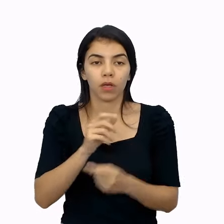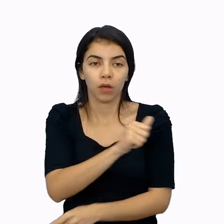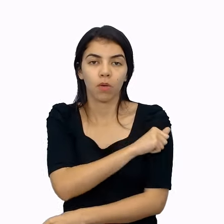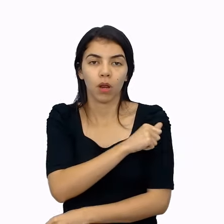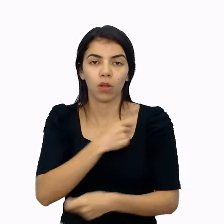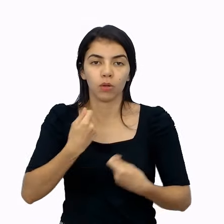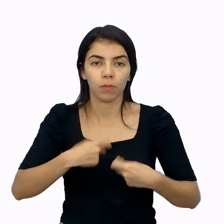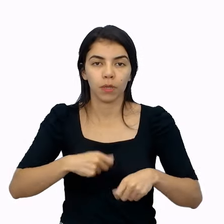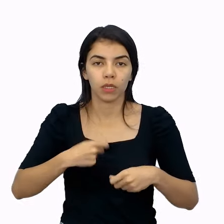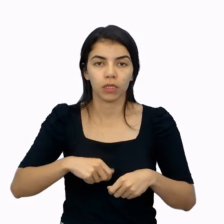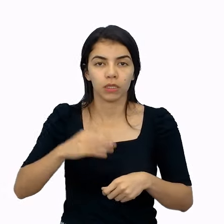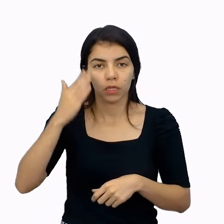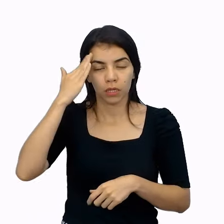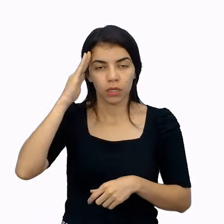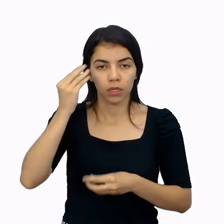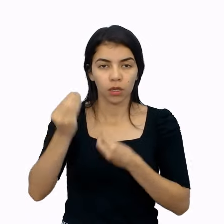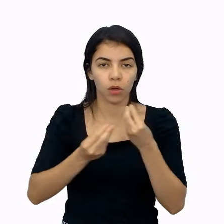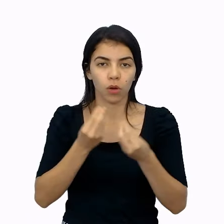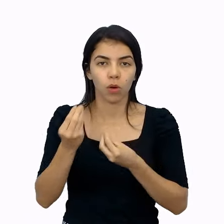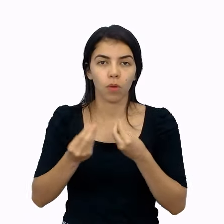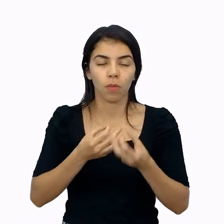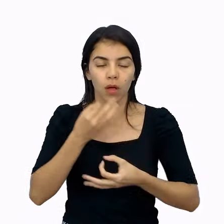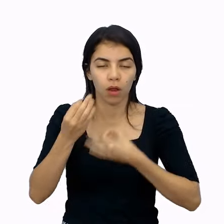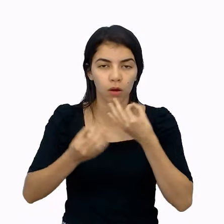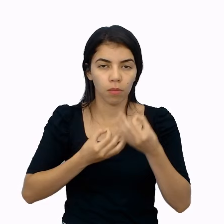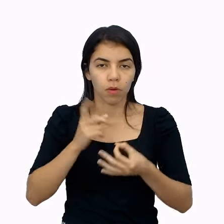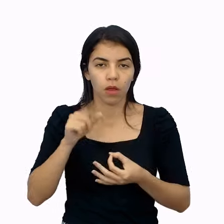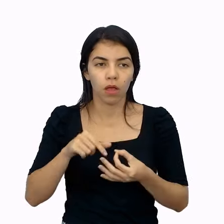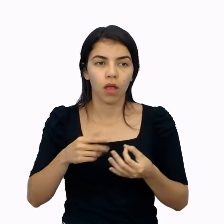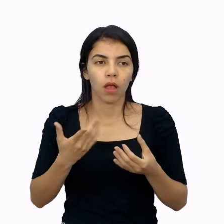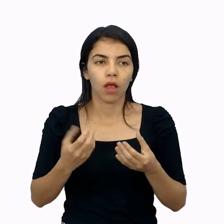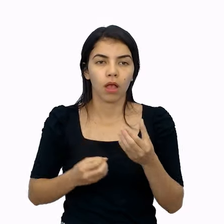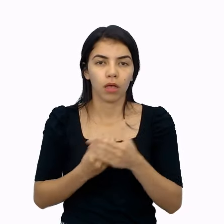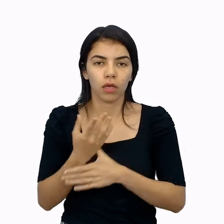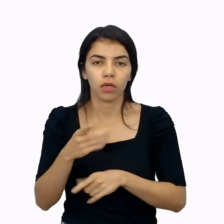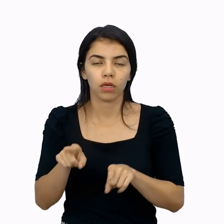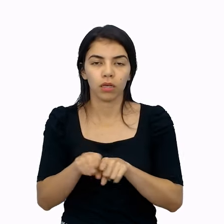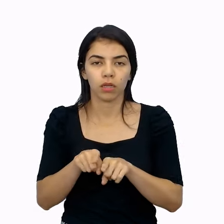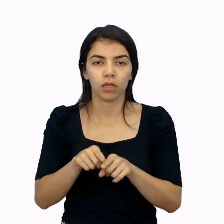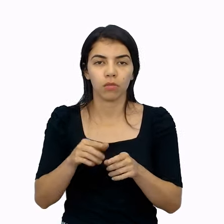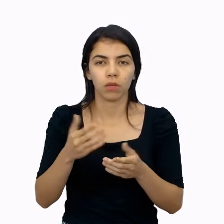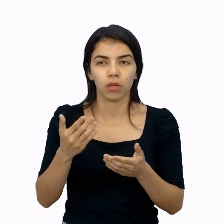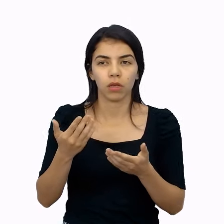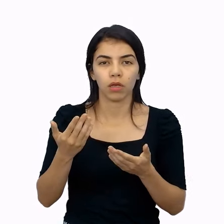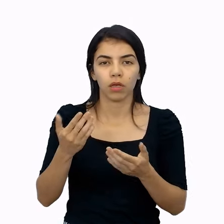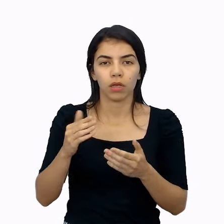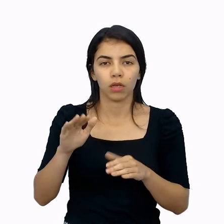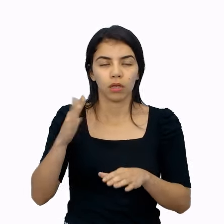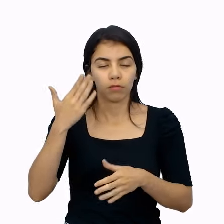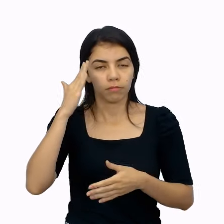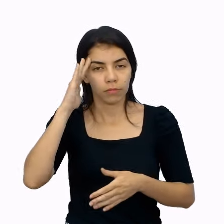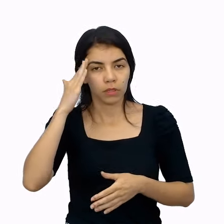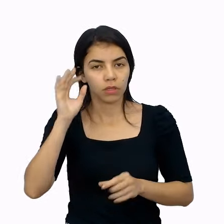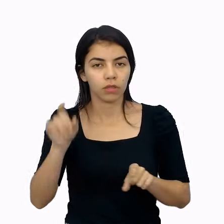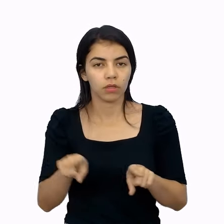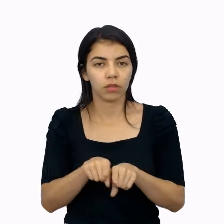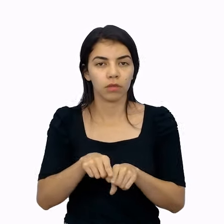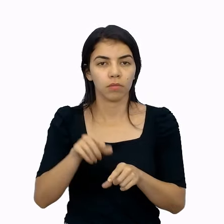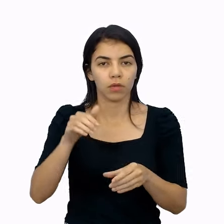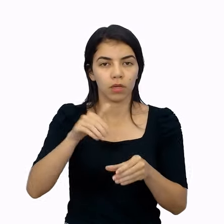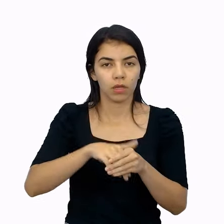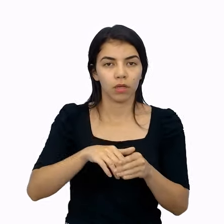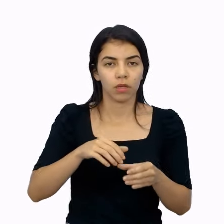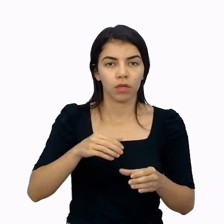uso dos contra-argumentos permite construir sentidos a partir dos argumentos de outras vozes presentes no